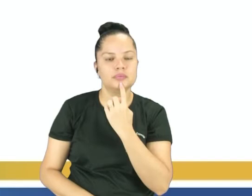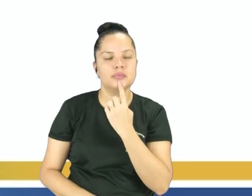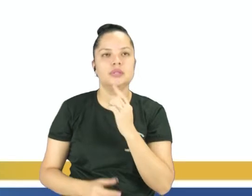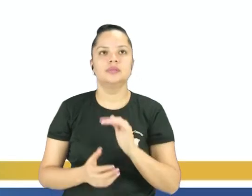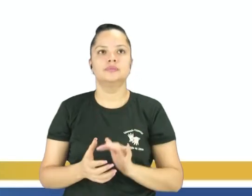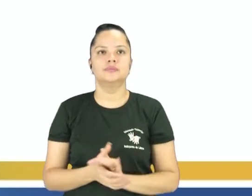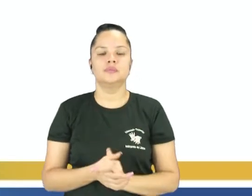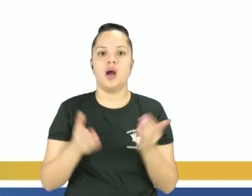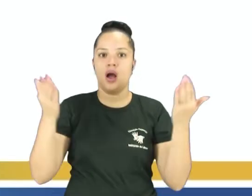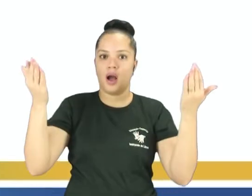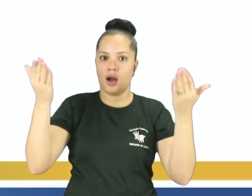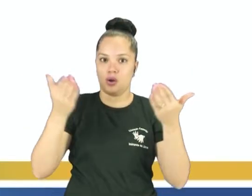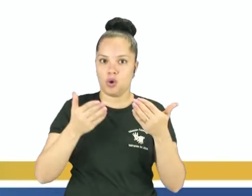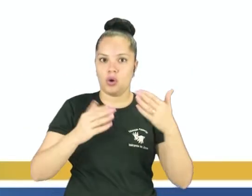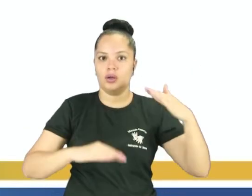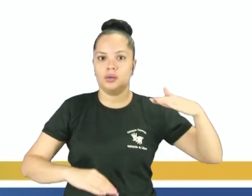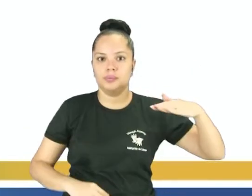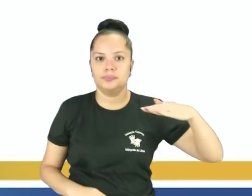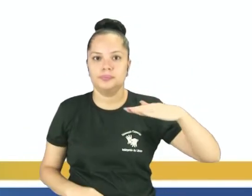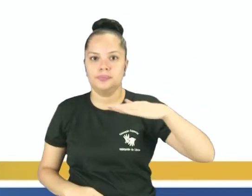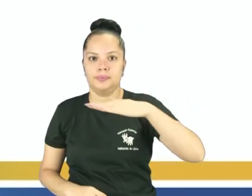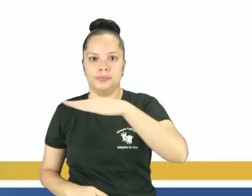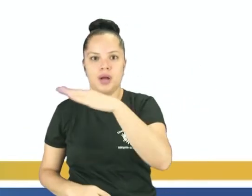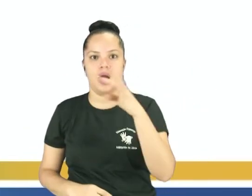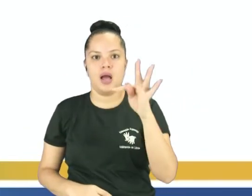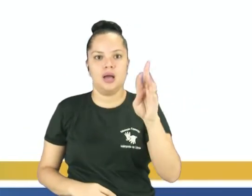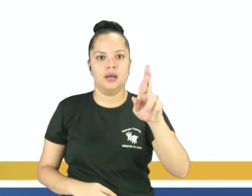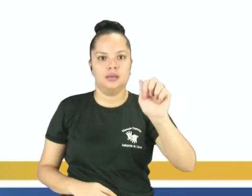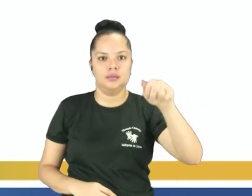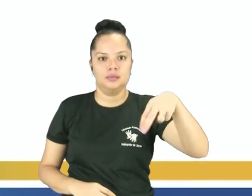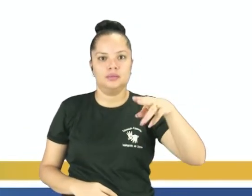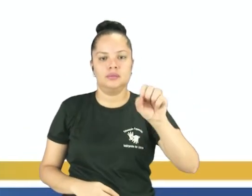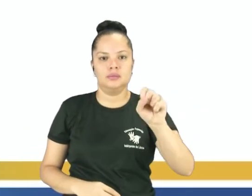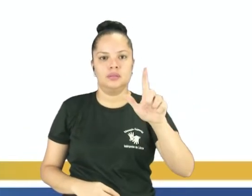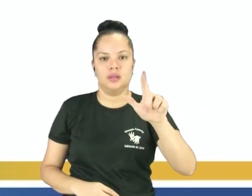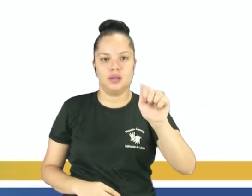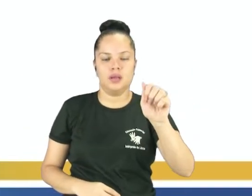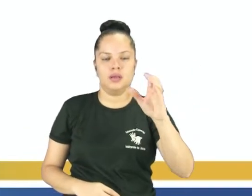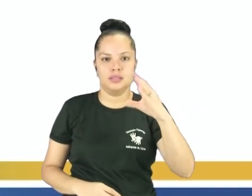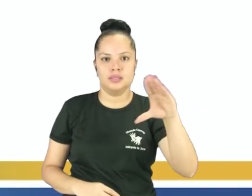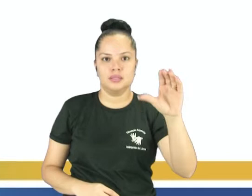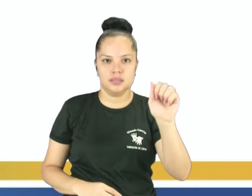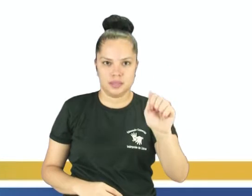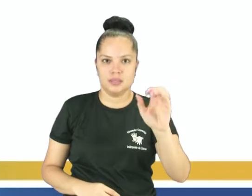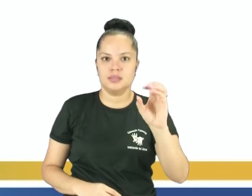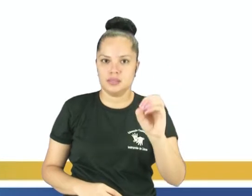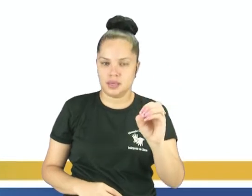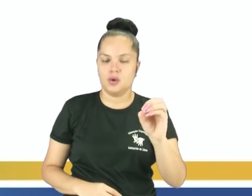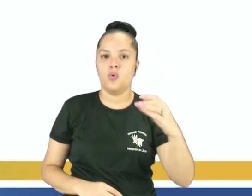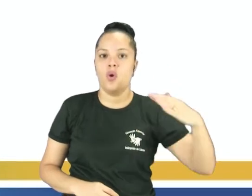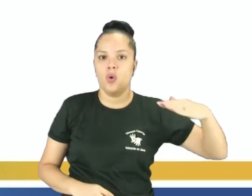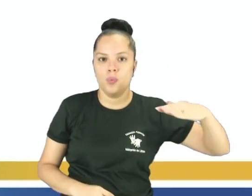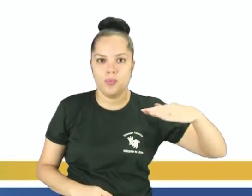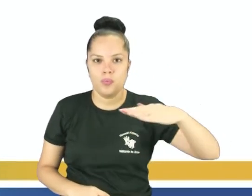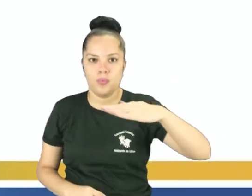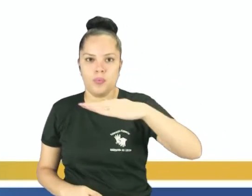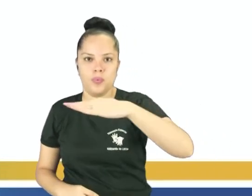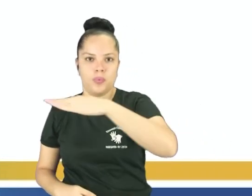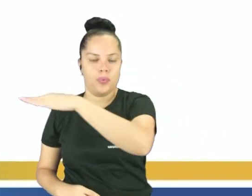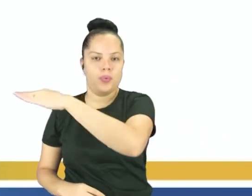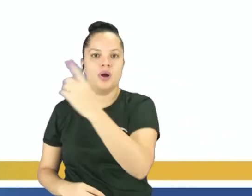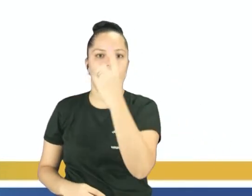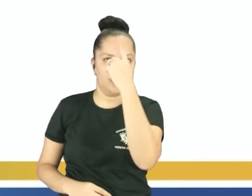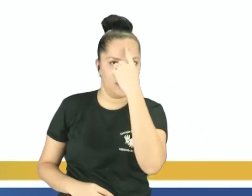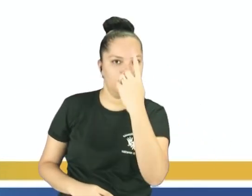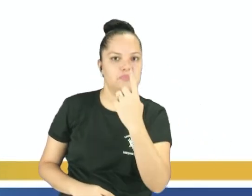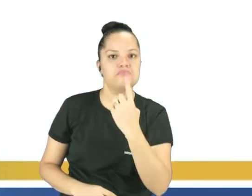Agora nós vamos ver a simetria de translação. A translação é uma isometria que se caracteriza pelo deslocamento de uma figura de acordo